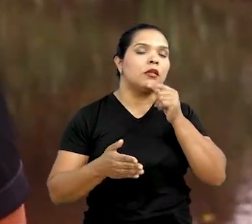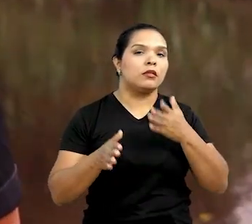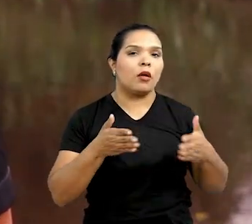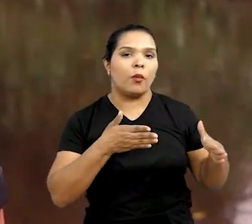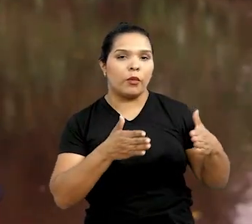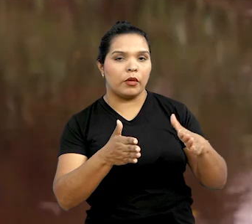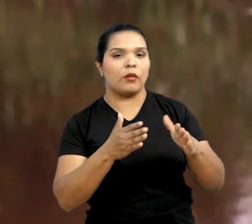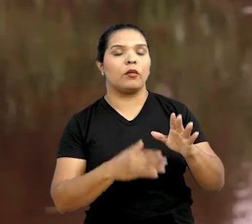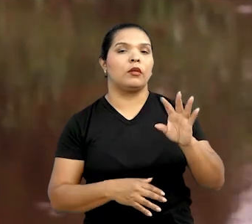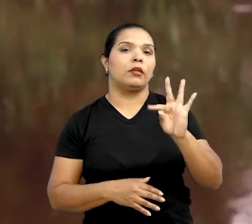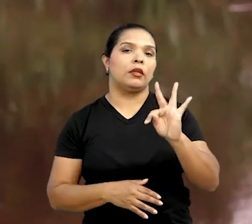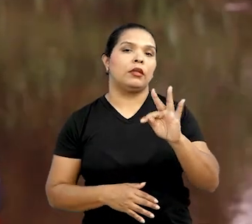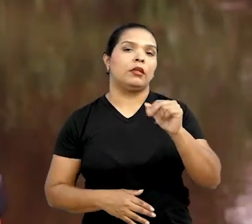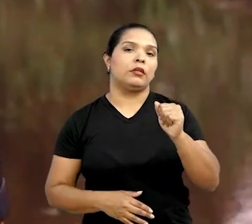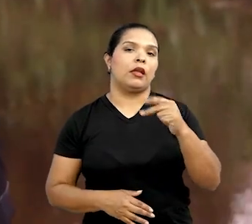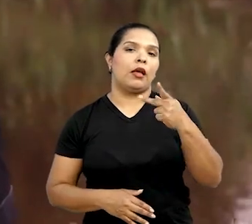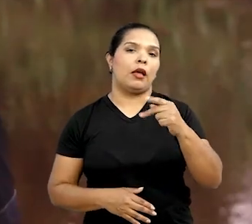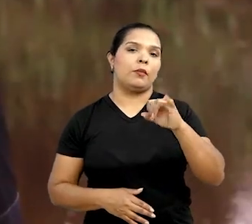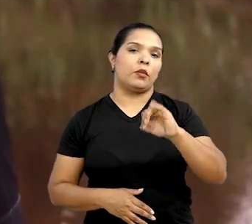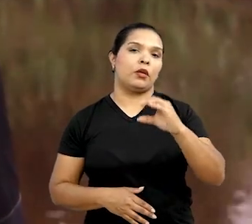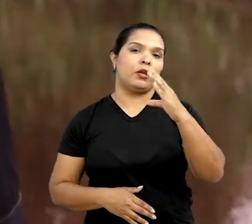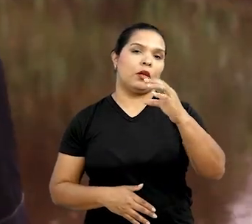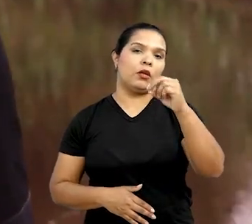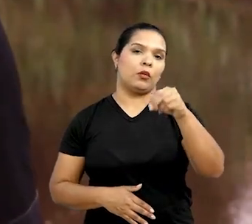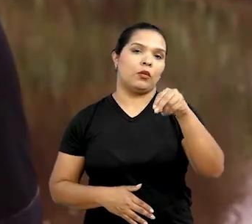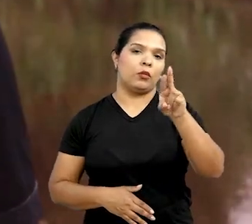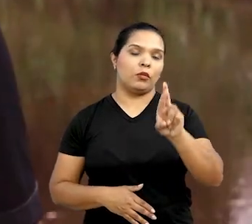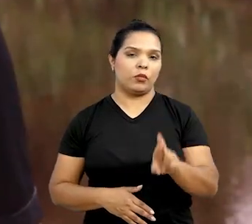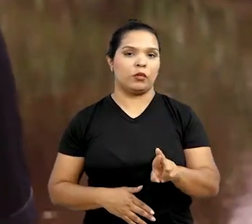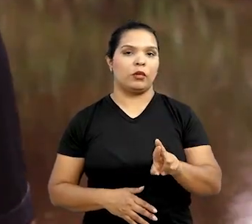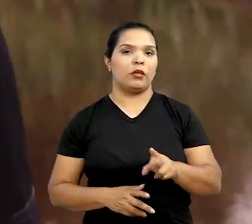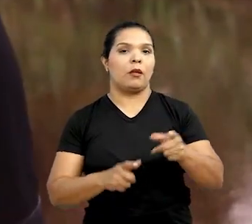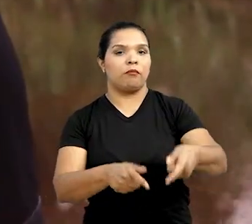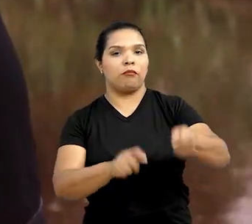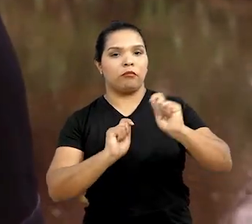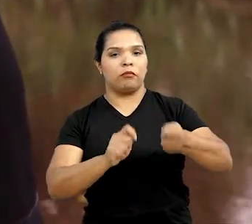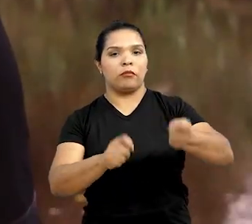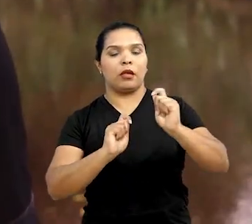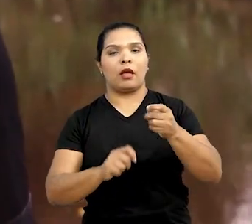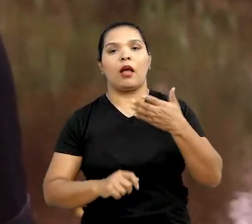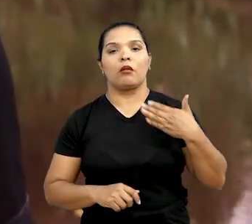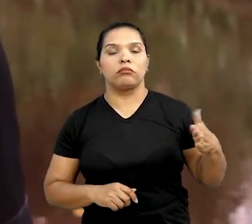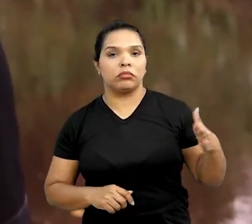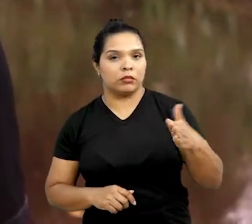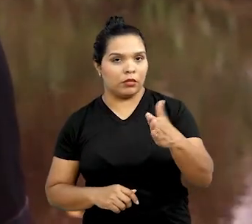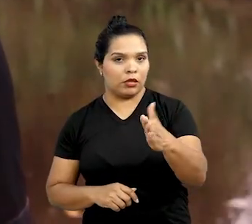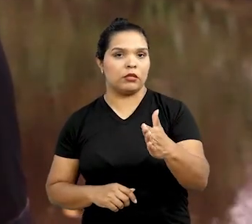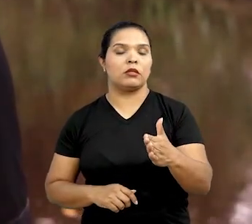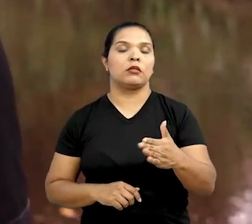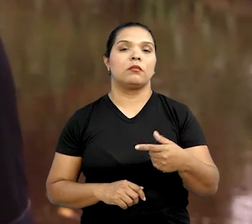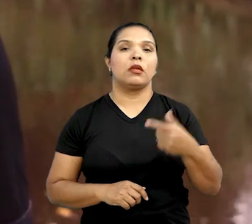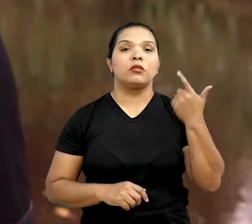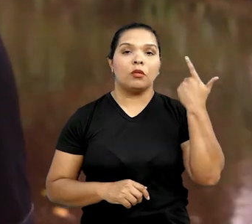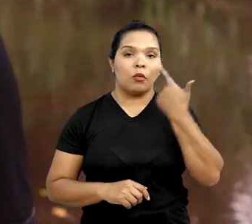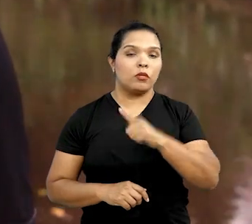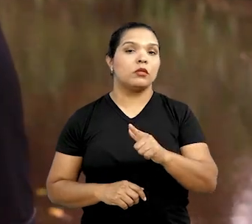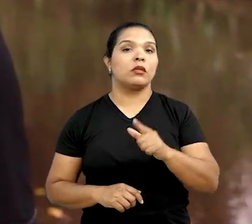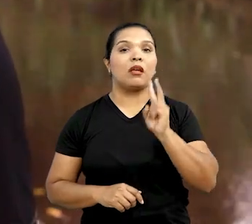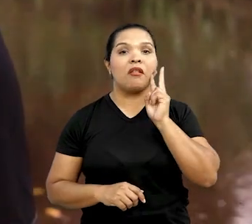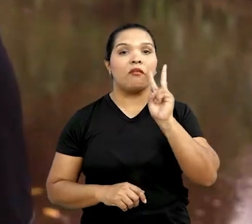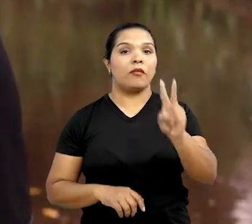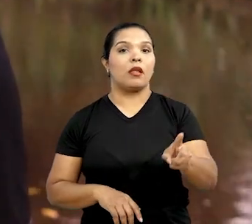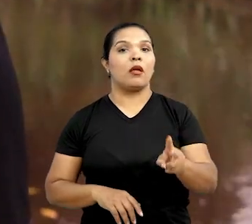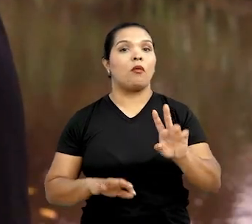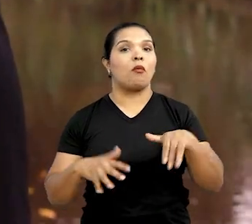da bacia do rio Itapicuru, e tentamos pescar os peixes, até para que a gente possa